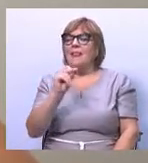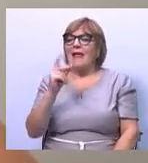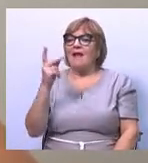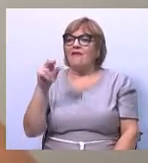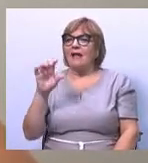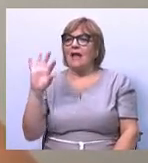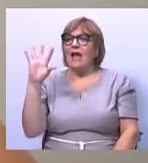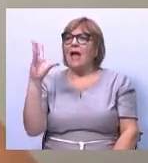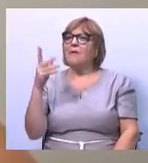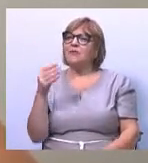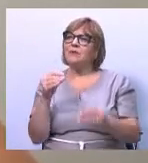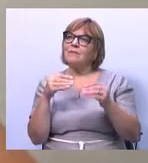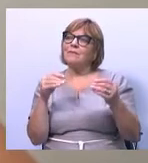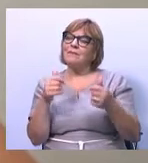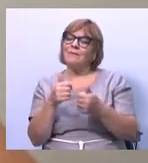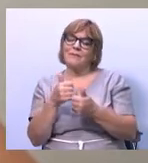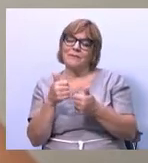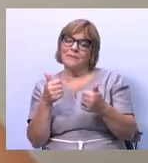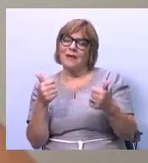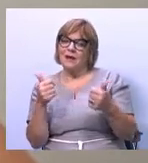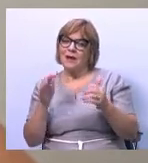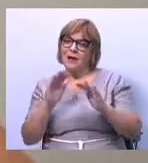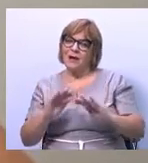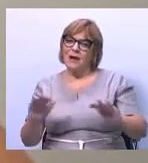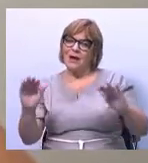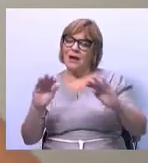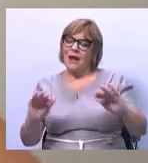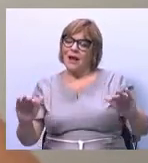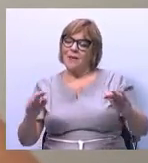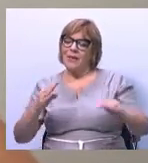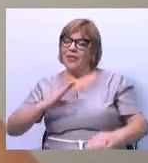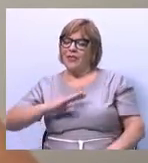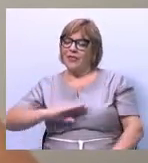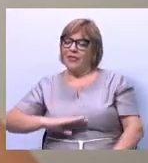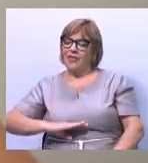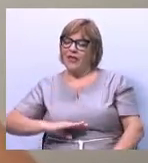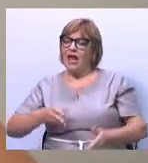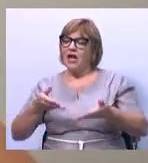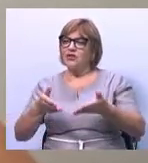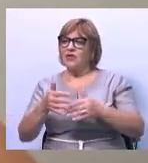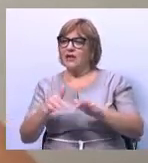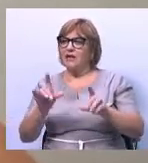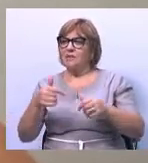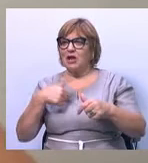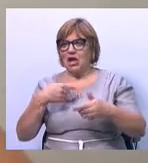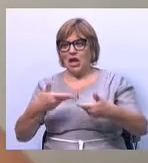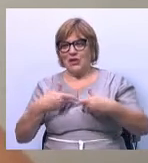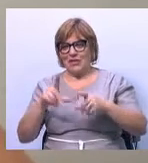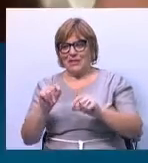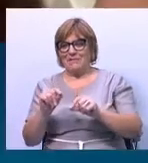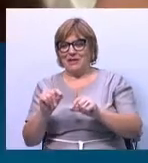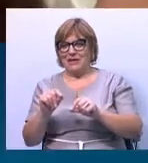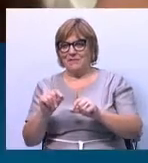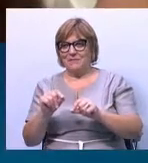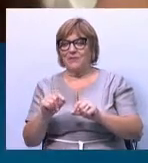um ambiente harmonioso, um ambiente calminho, tranquilo, que nos vai ajudar as nossas crianças e nos vai ajudar a nós, sem dúvida.